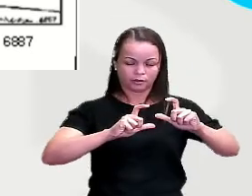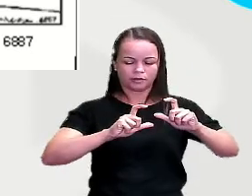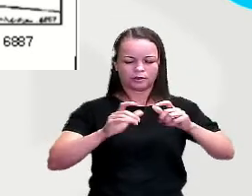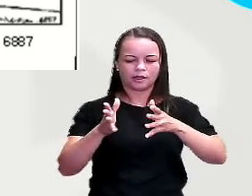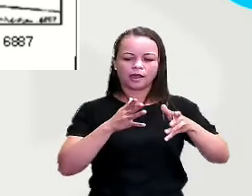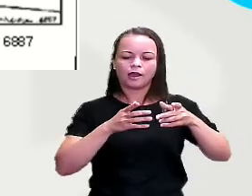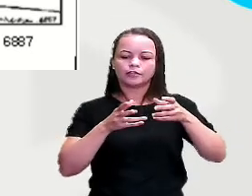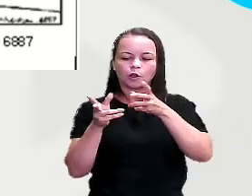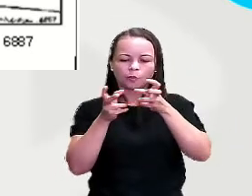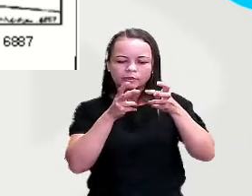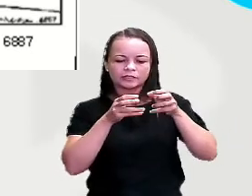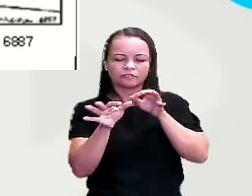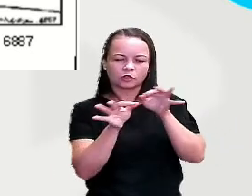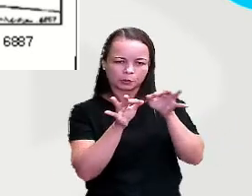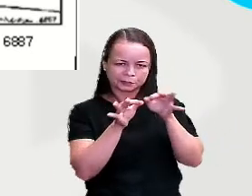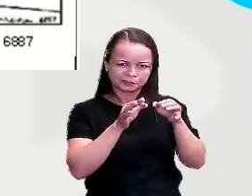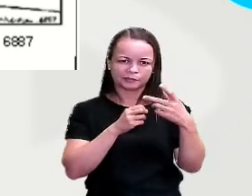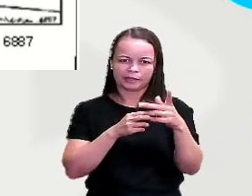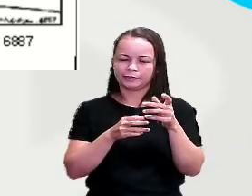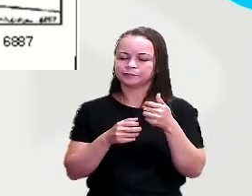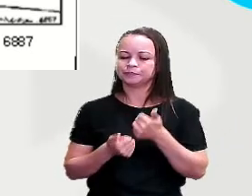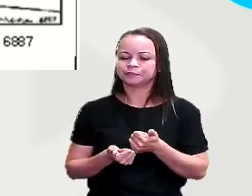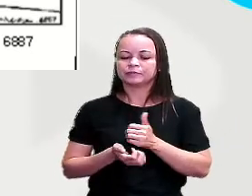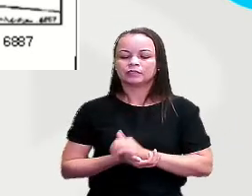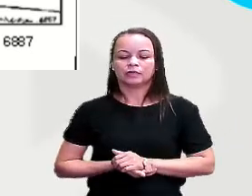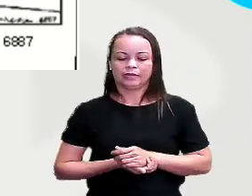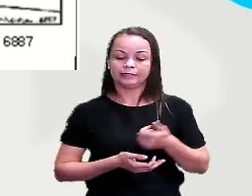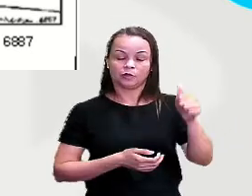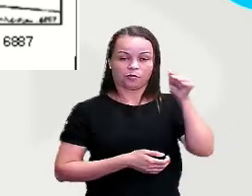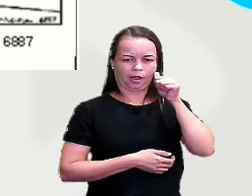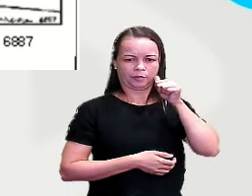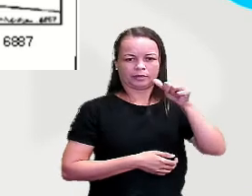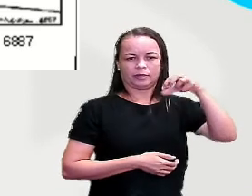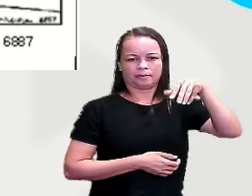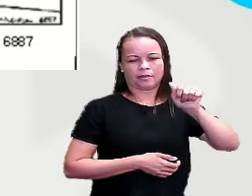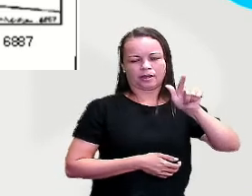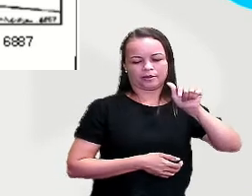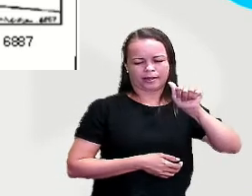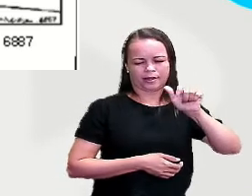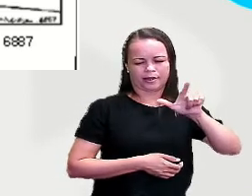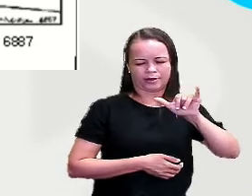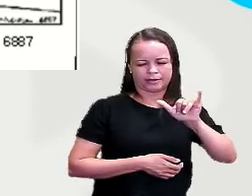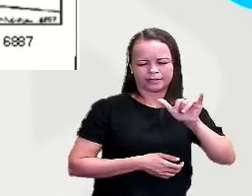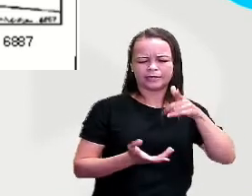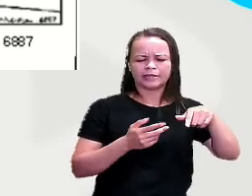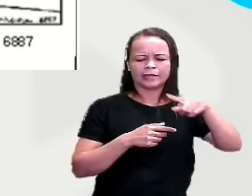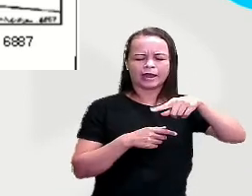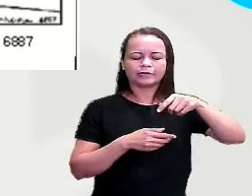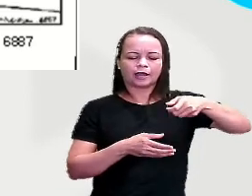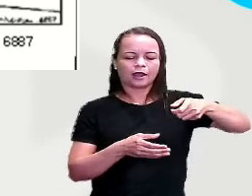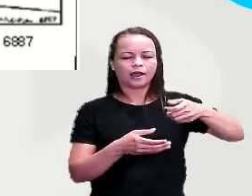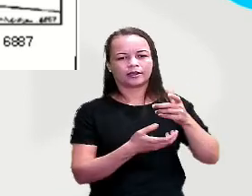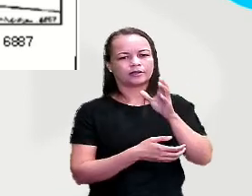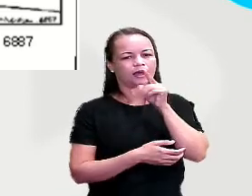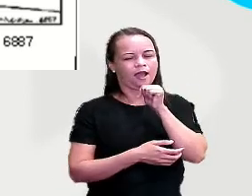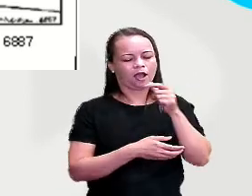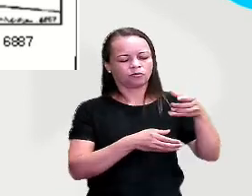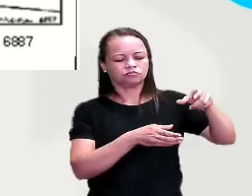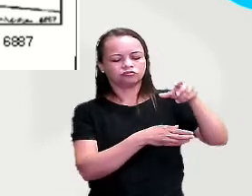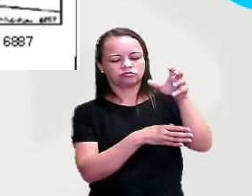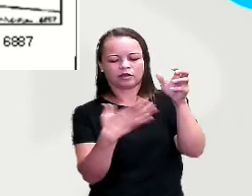Magali novamente ali, ó. Tá regando a plantinha e já pensando, né, nas frutas que ela pode comer no futuro. Então, por isso ela